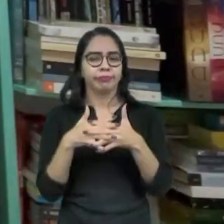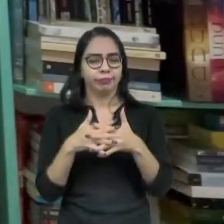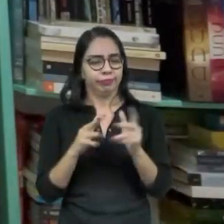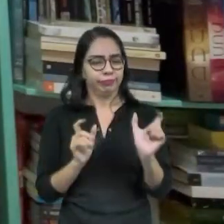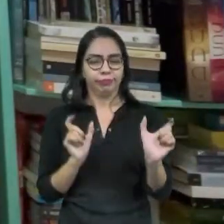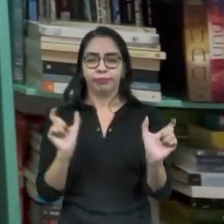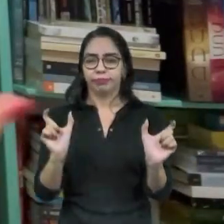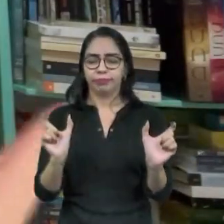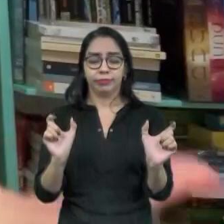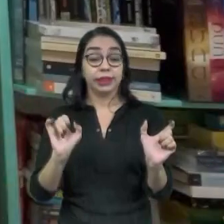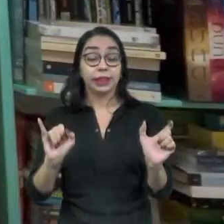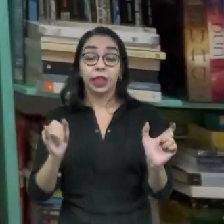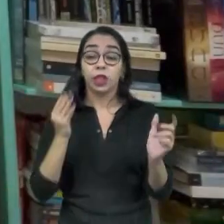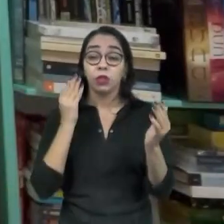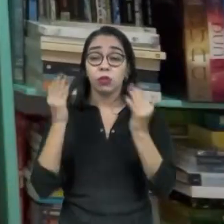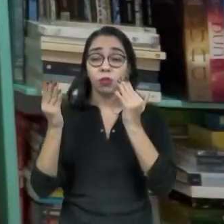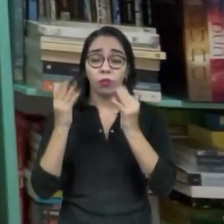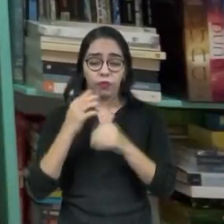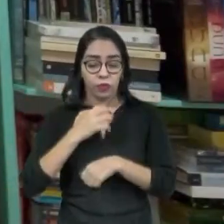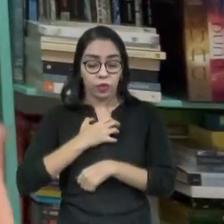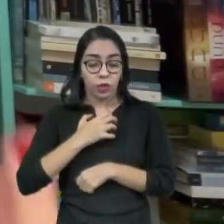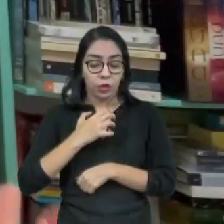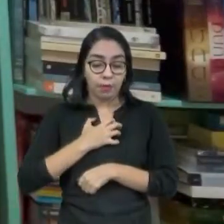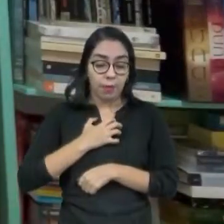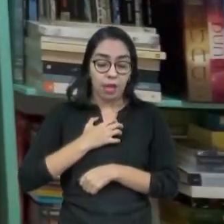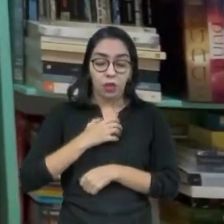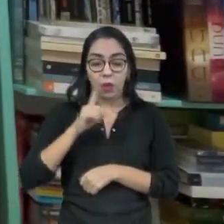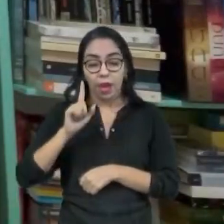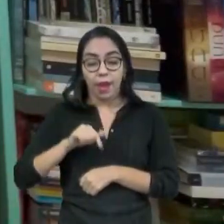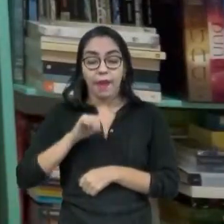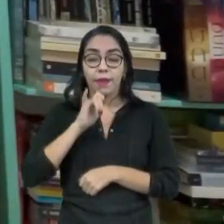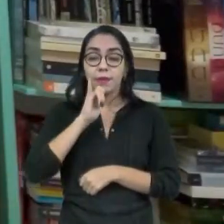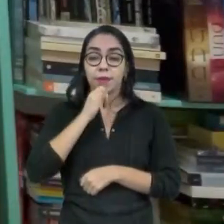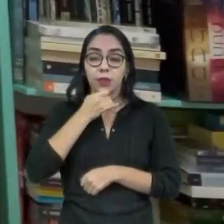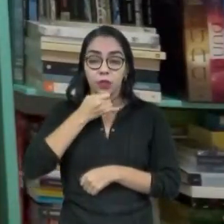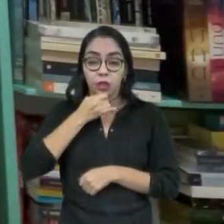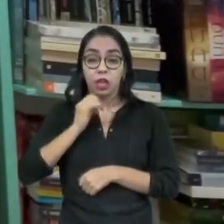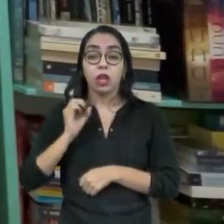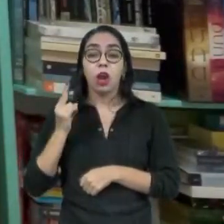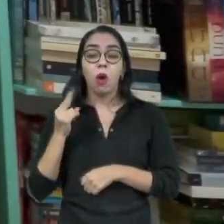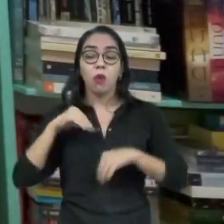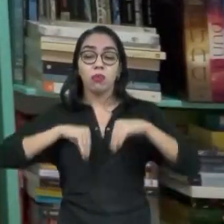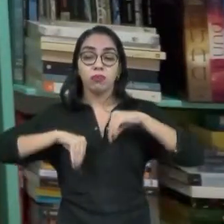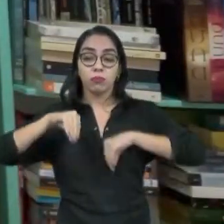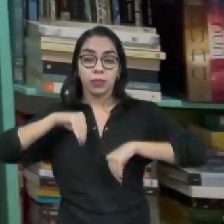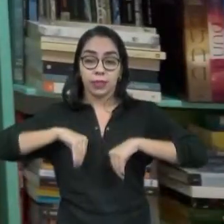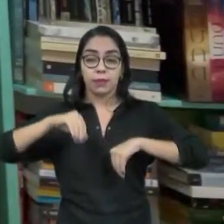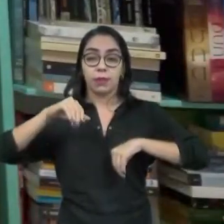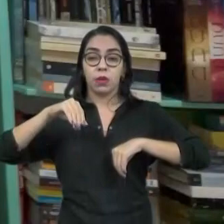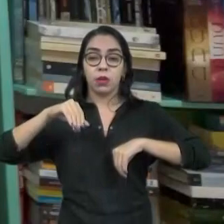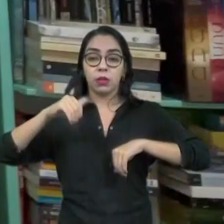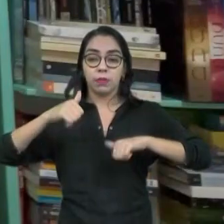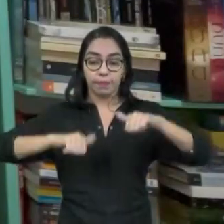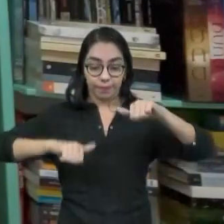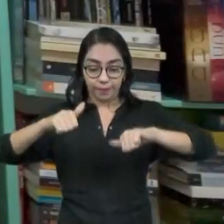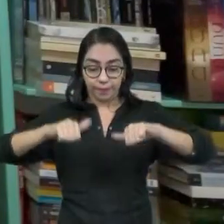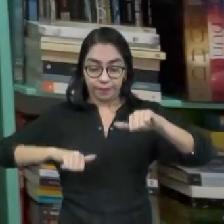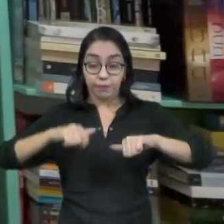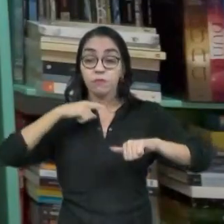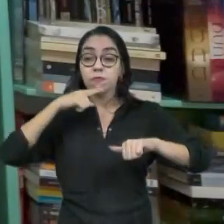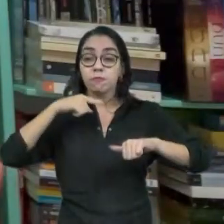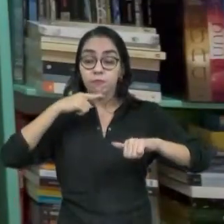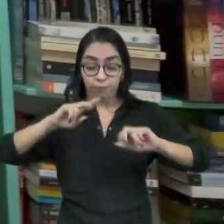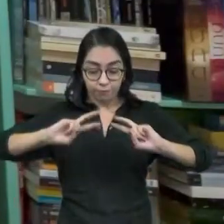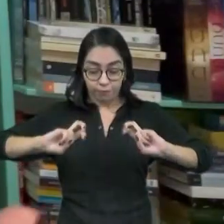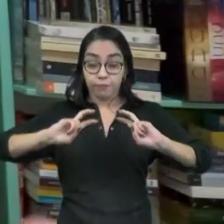se você tem dúvida se o que você tá sentindo é uma tristeza ou é uma depressão e se você não consegue ver a diferença